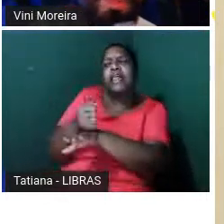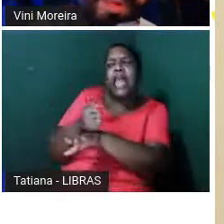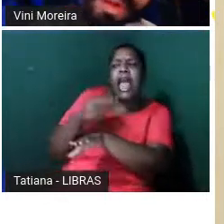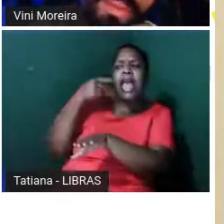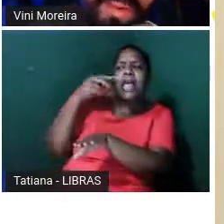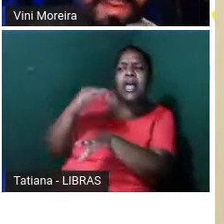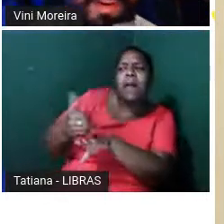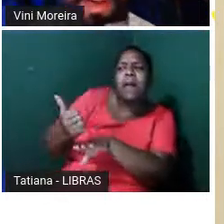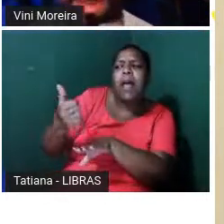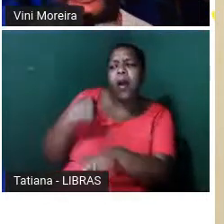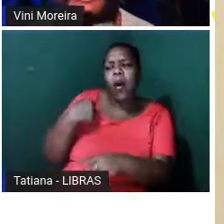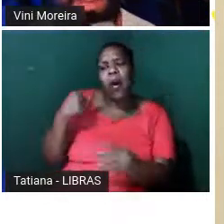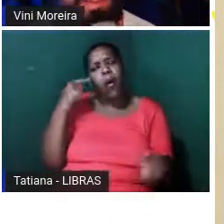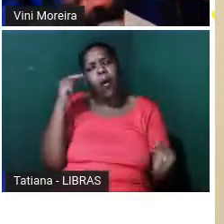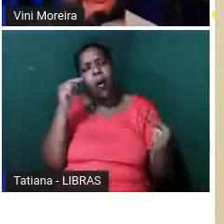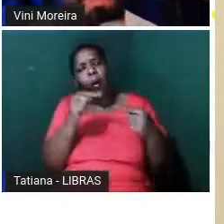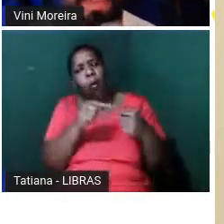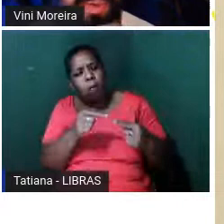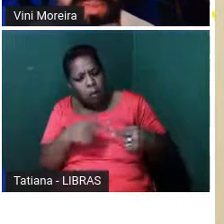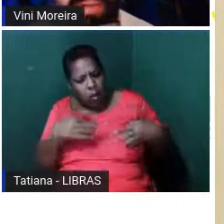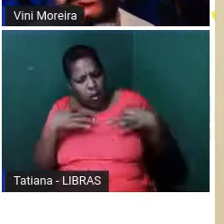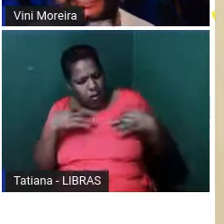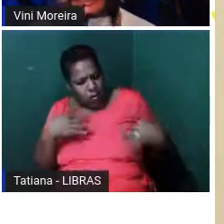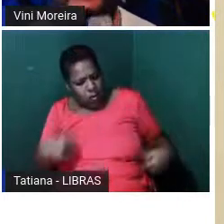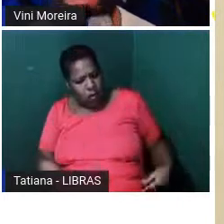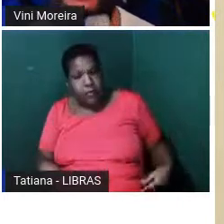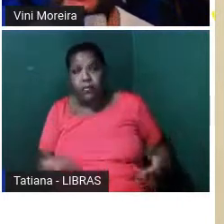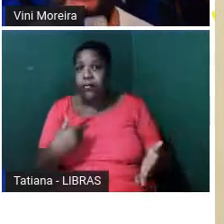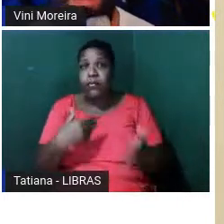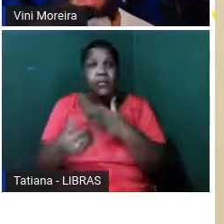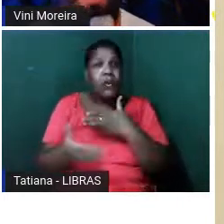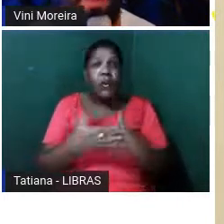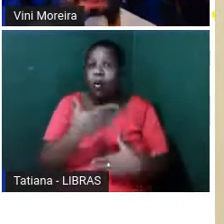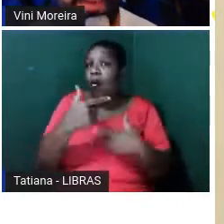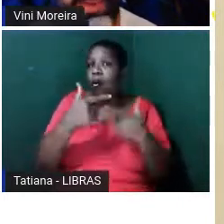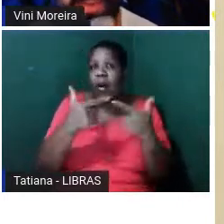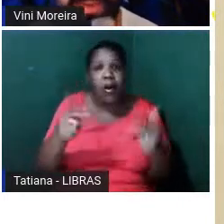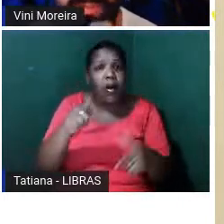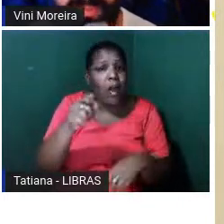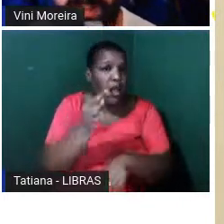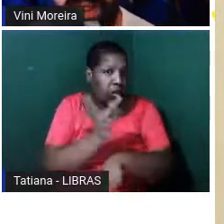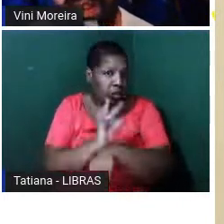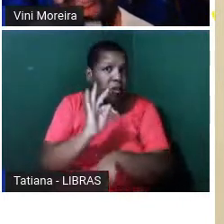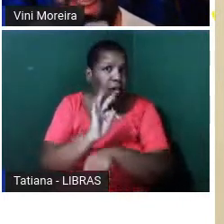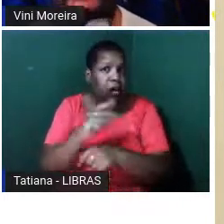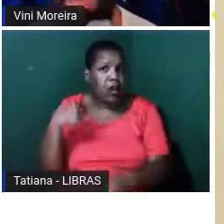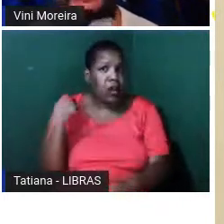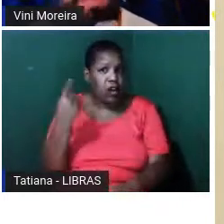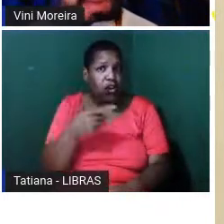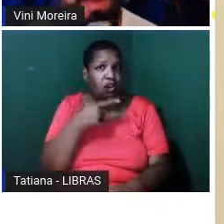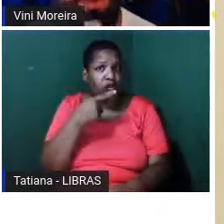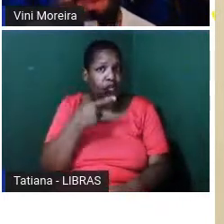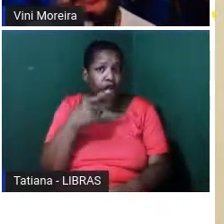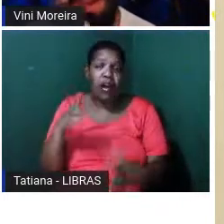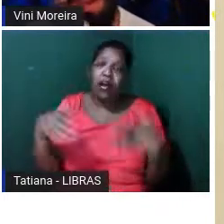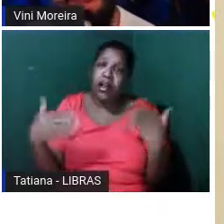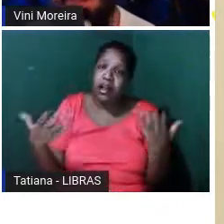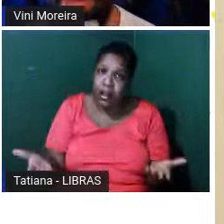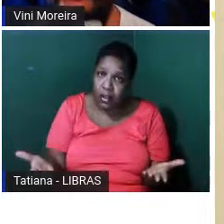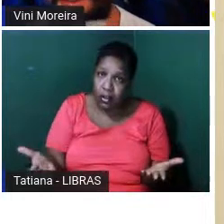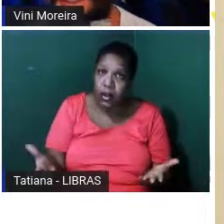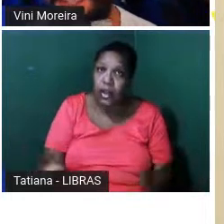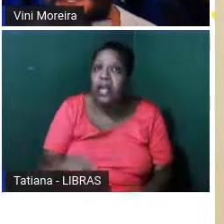vai usar em que tipo de roupa você vai usar isso cabe muito para qualquer área técnica aqui da pós-produção que a gente E no caso aqui